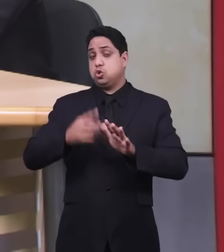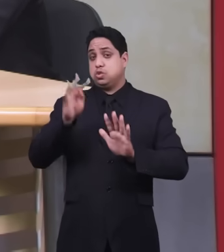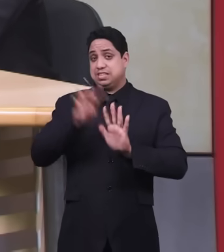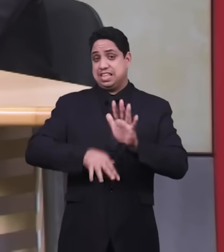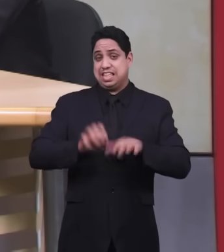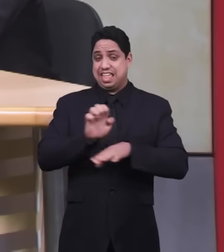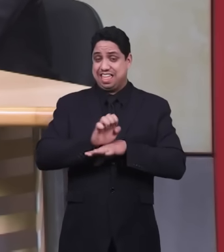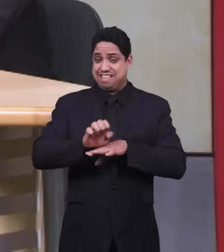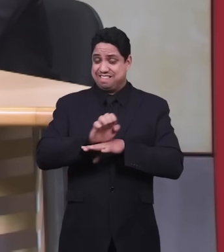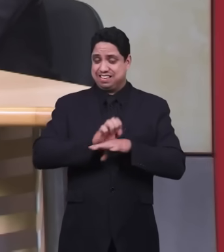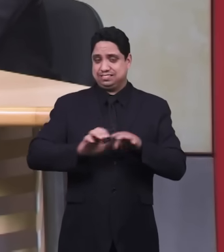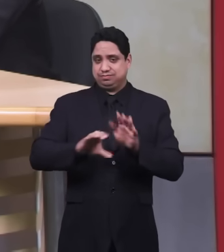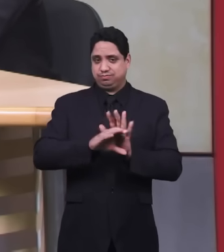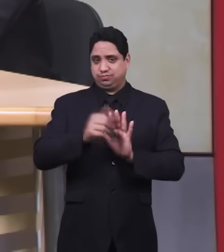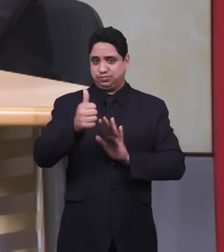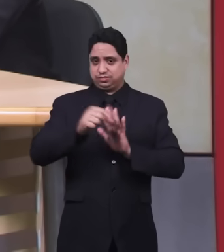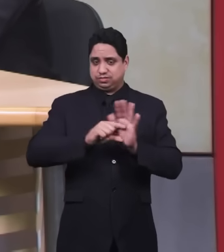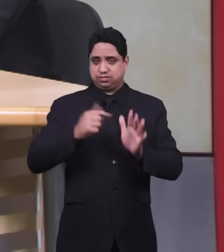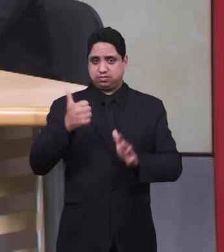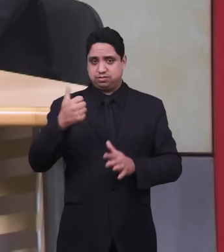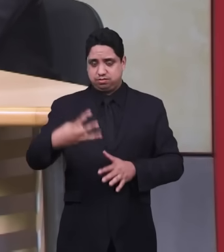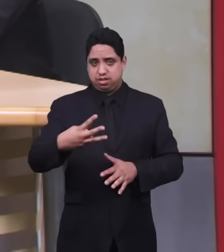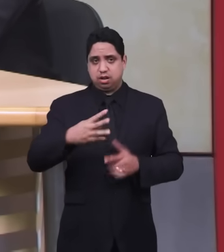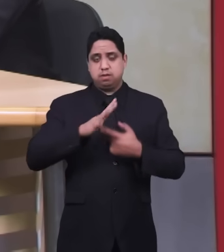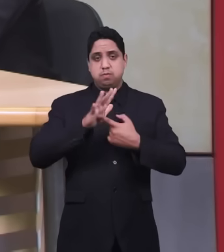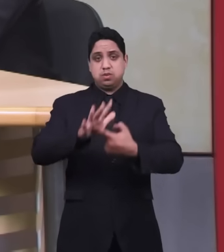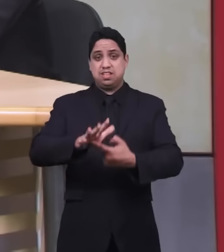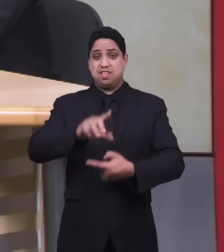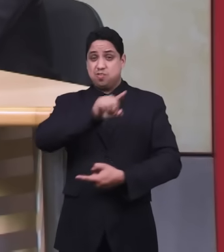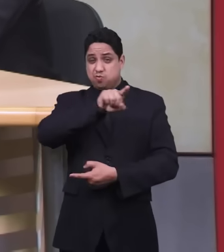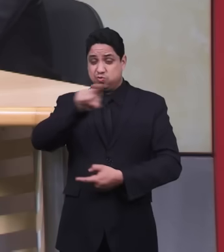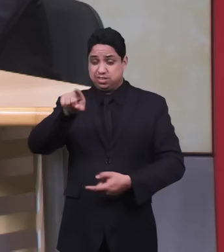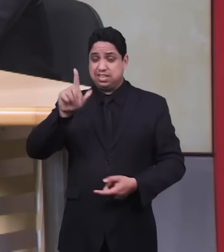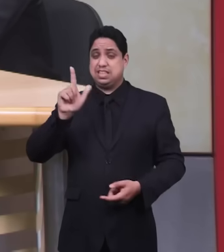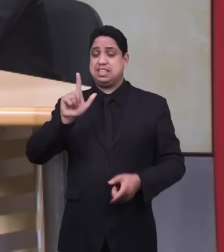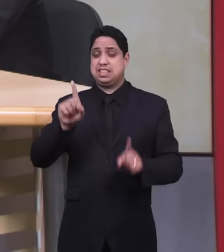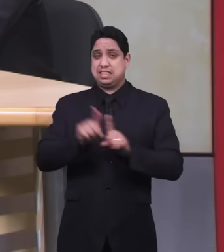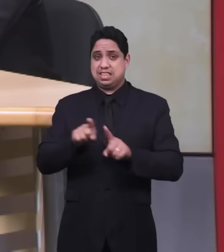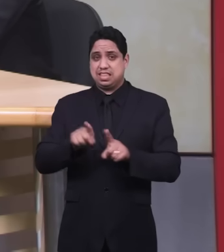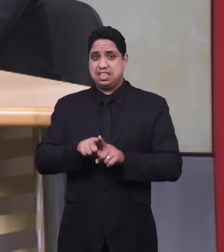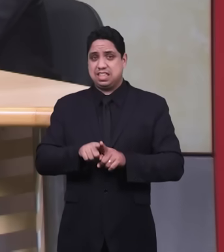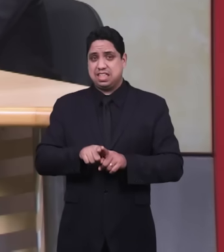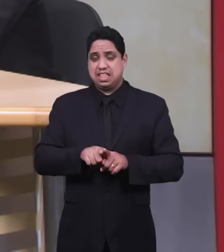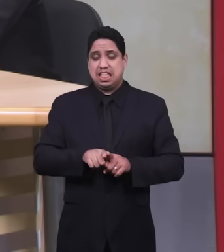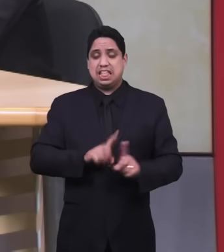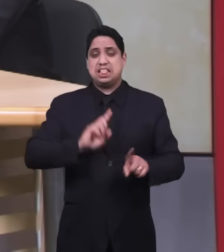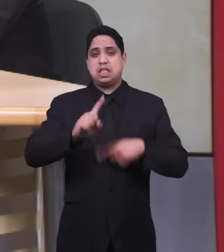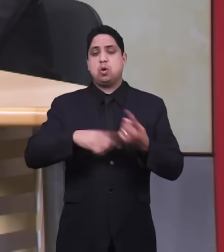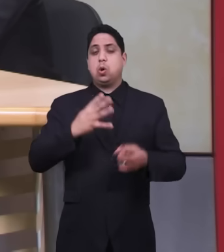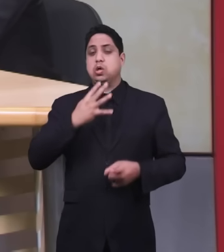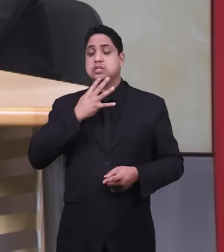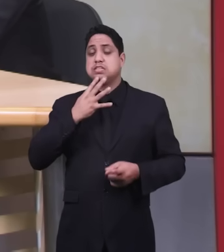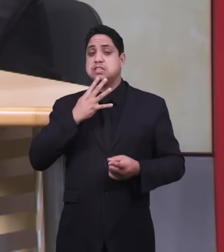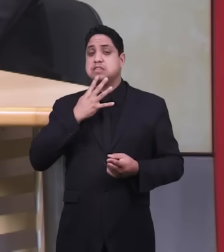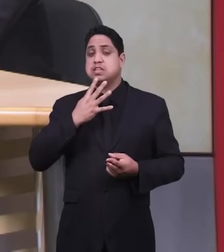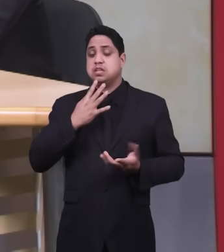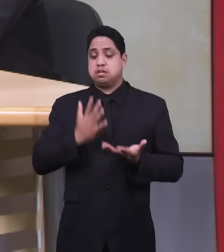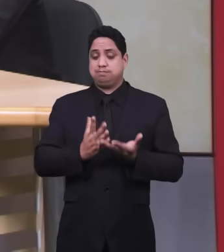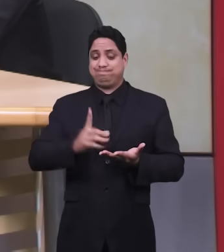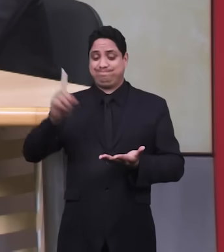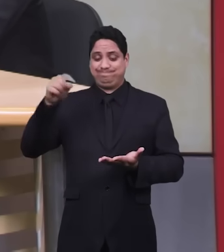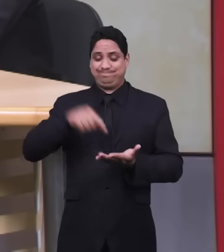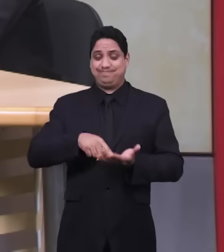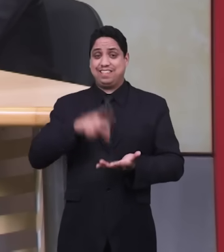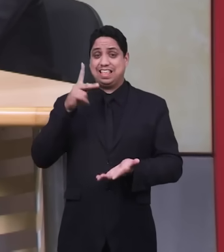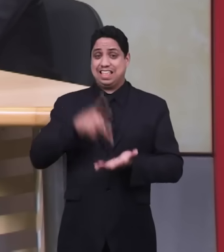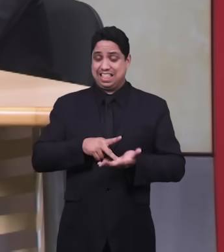capítulo 1, verso 13, diz assim: em quem também vós estáis, depois que ouviste a palavra da verdade, o evangelho da vossa